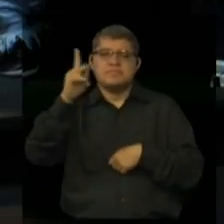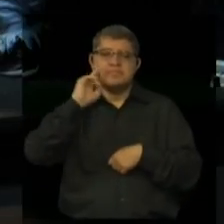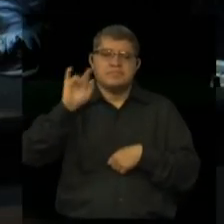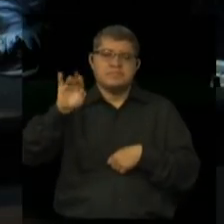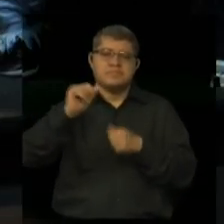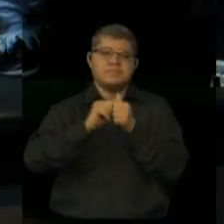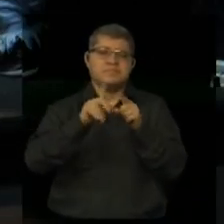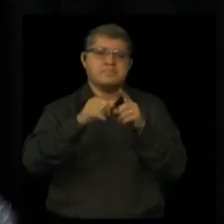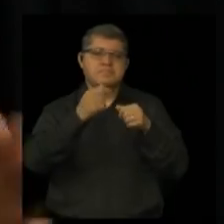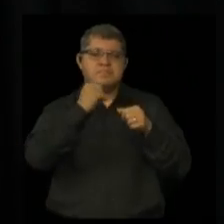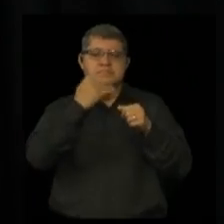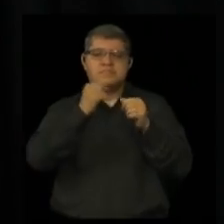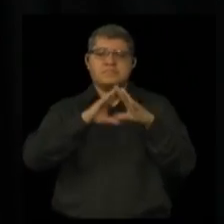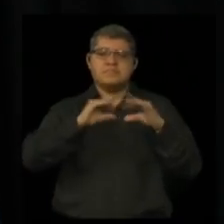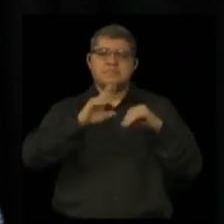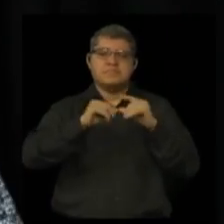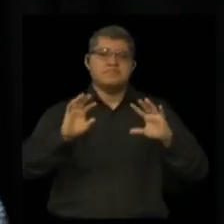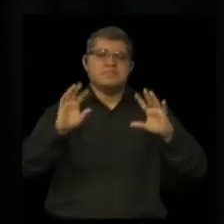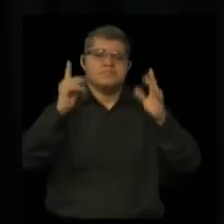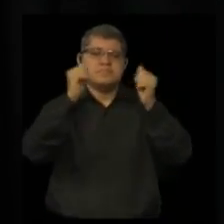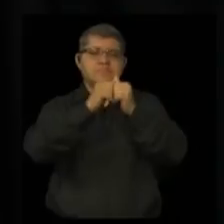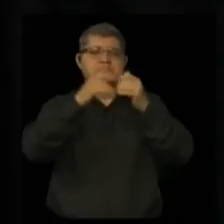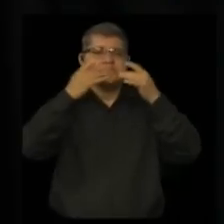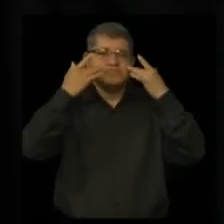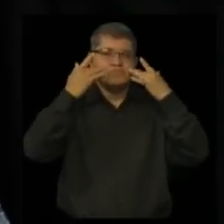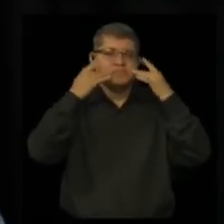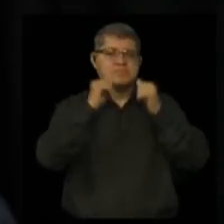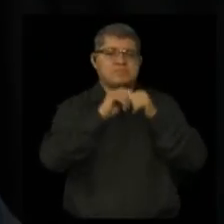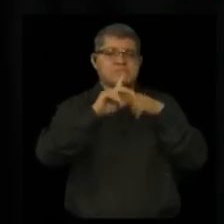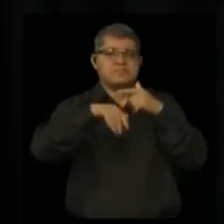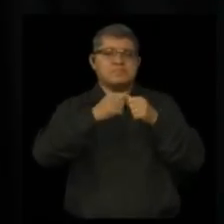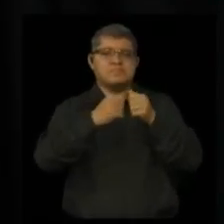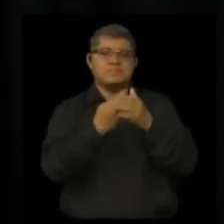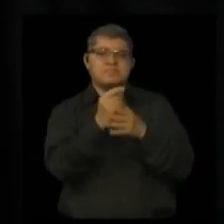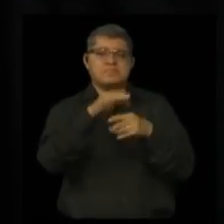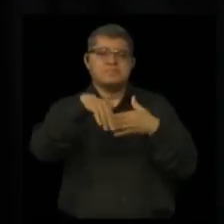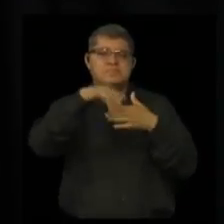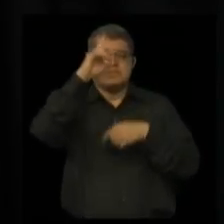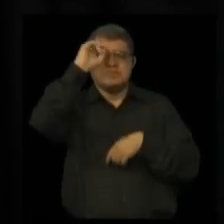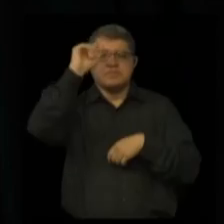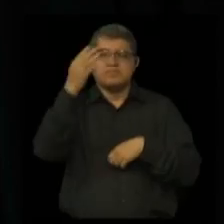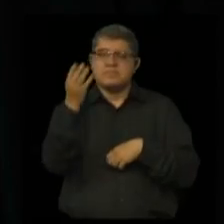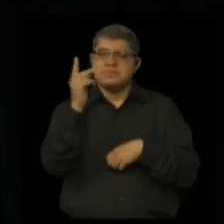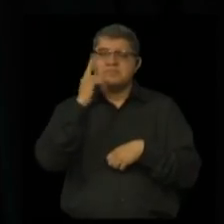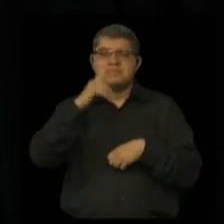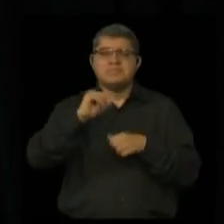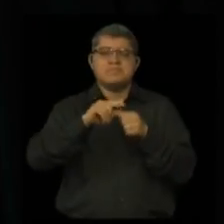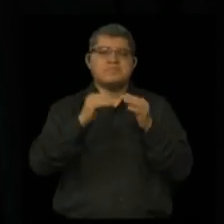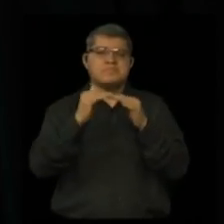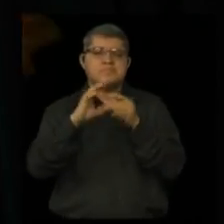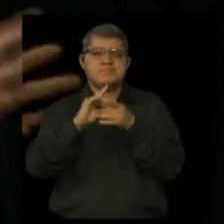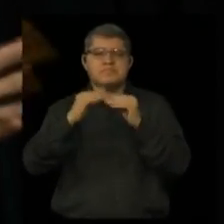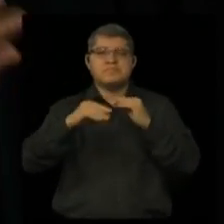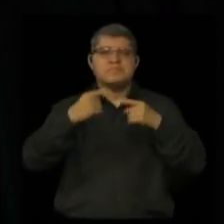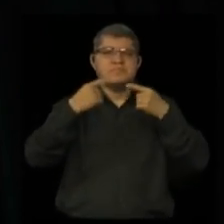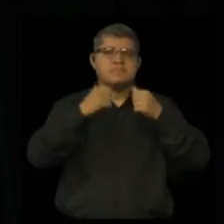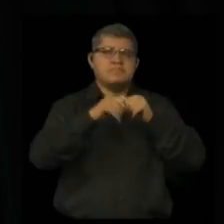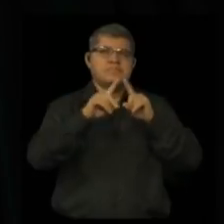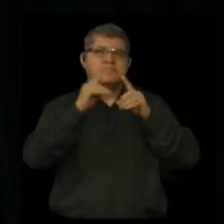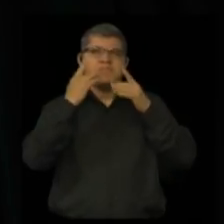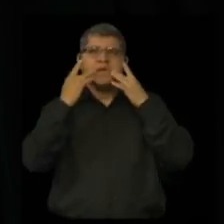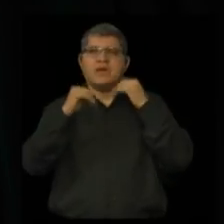que vai ser a minha despedida com esse espetáculo como ator, né? Depois só vou dirigir. E você consegue, então, conciliar a carreira musical com a